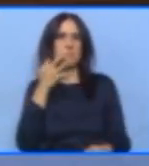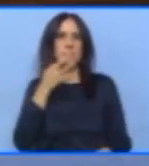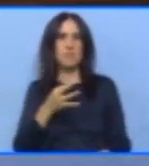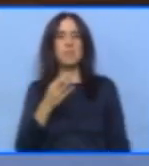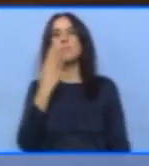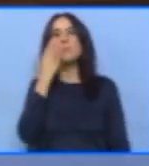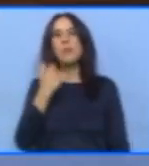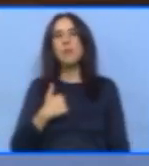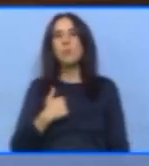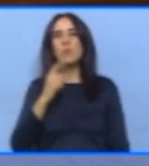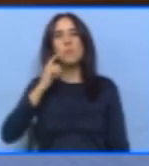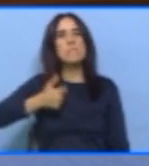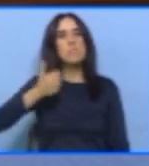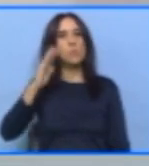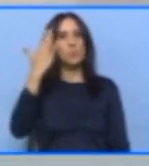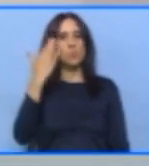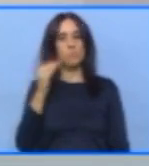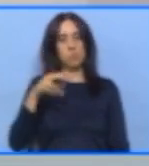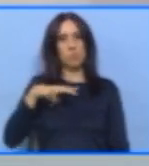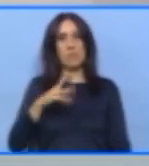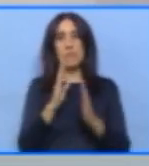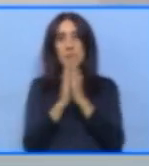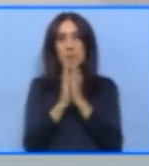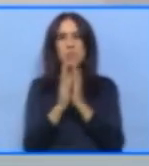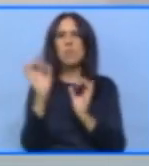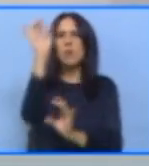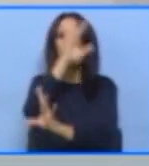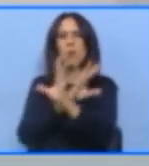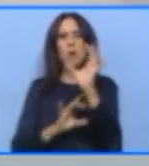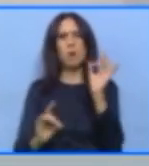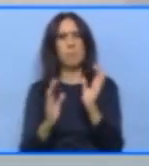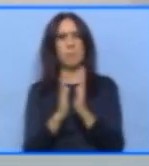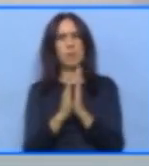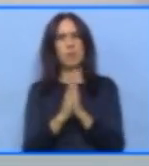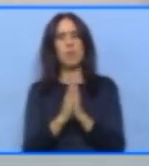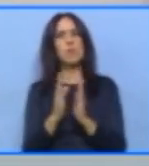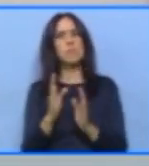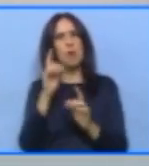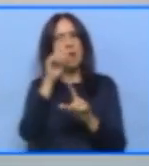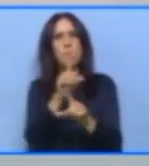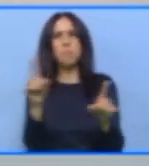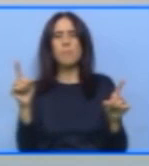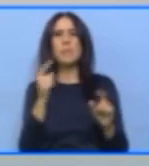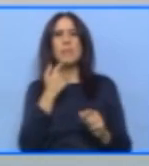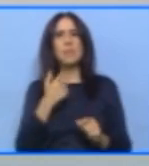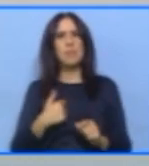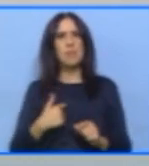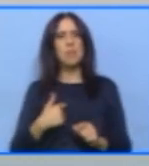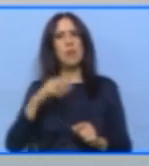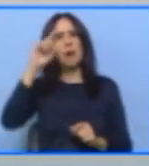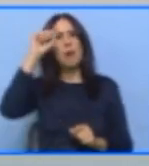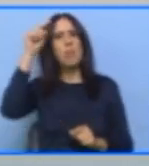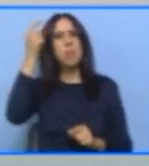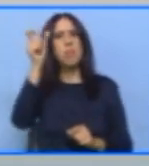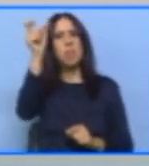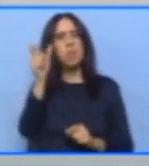eu acho que hoje é muito importante para a Igreja de Portugal, as igrejas da Europa, darem conta, diria, do profetismo, para não